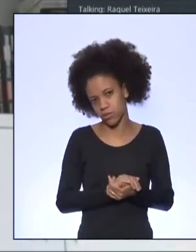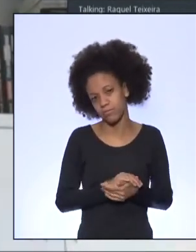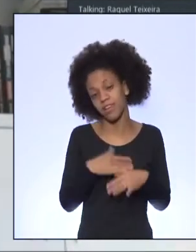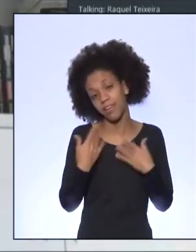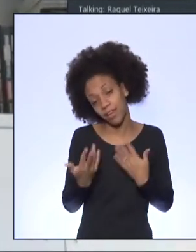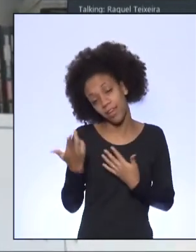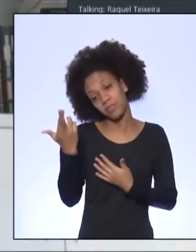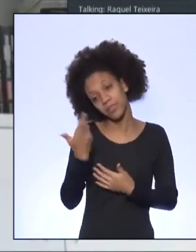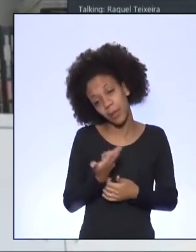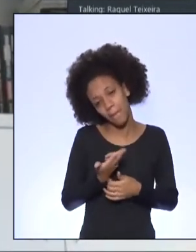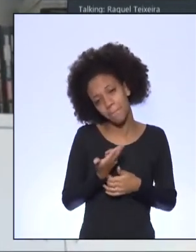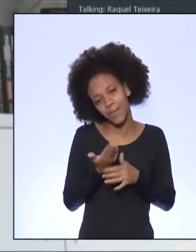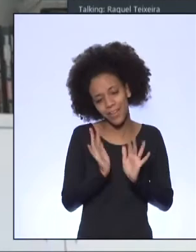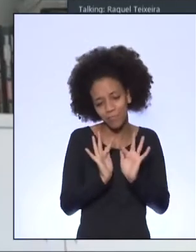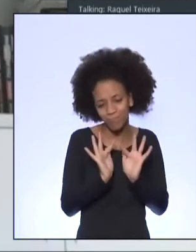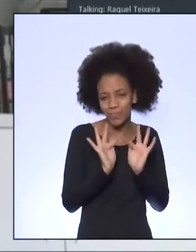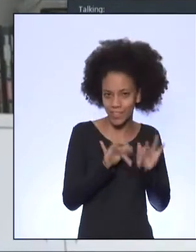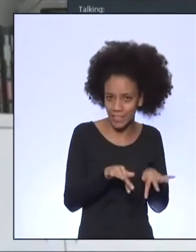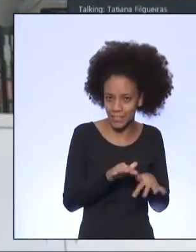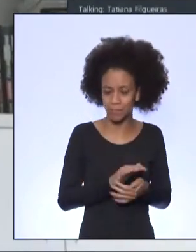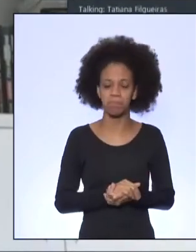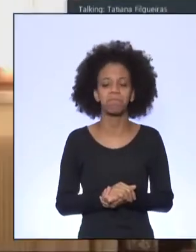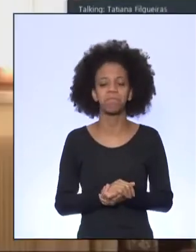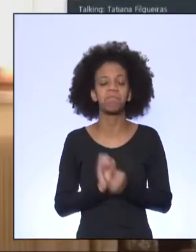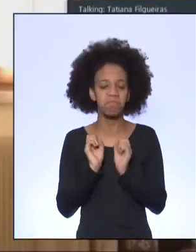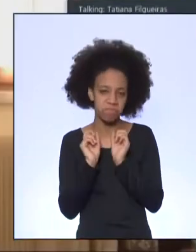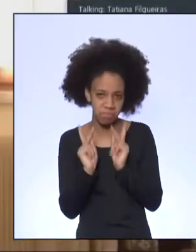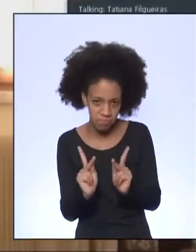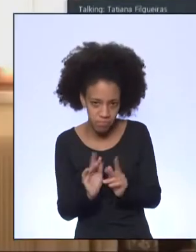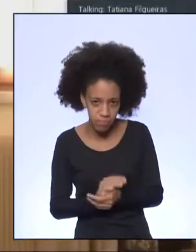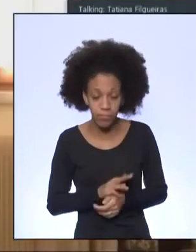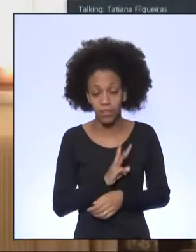gente caminha para o final. Tá, ok.